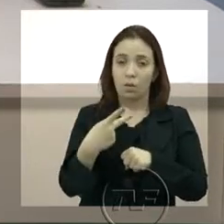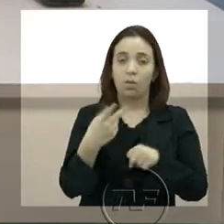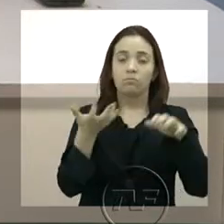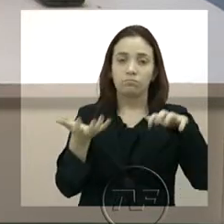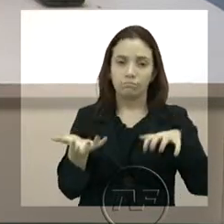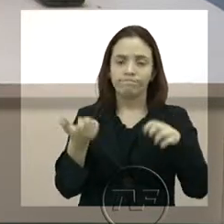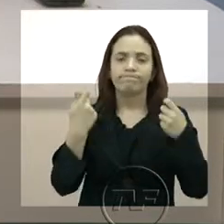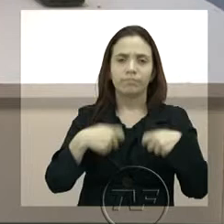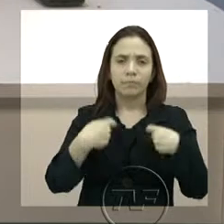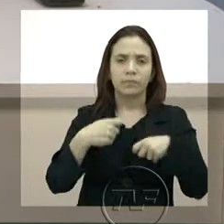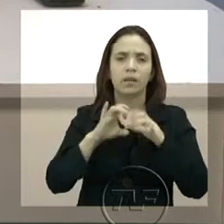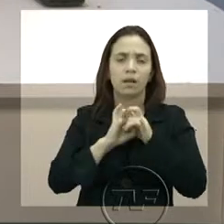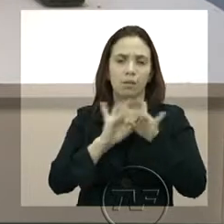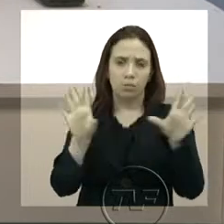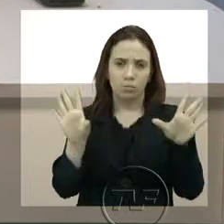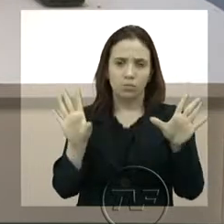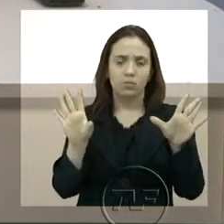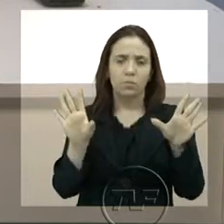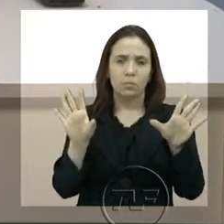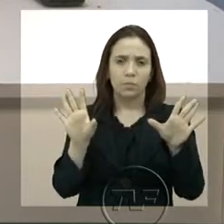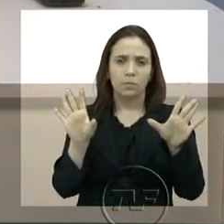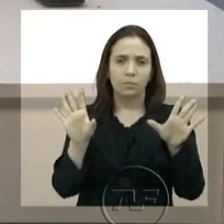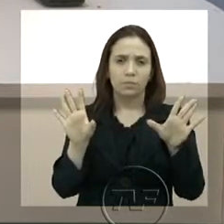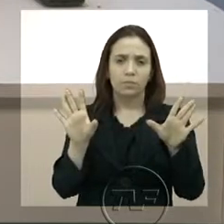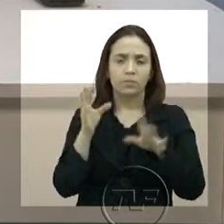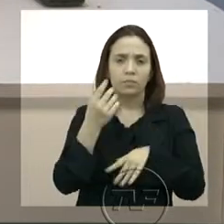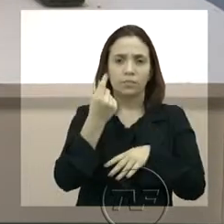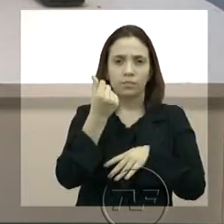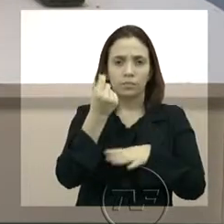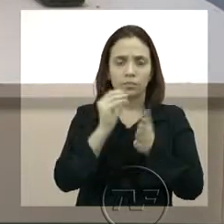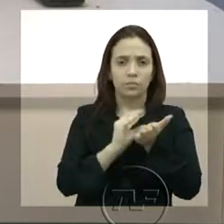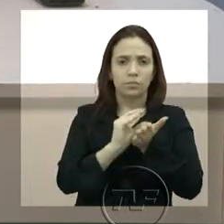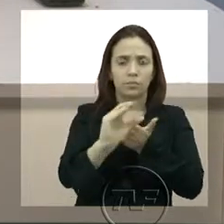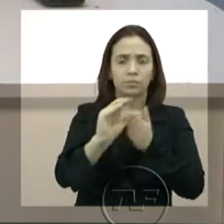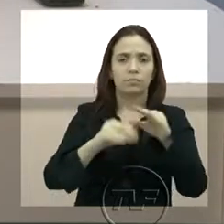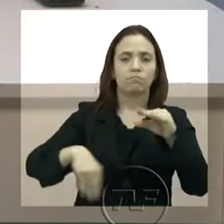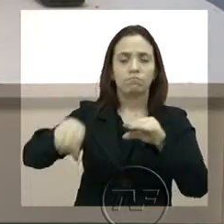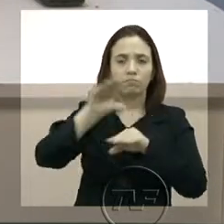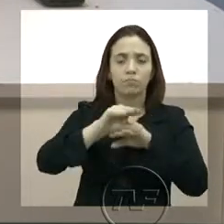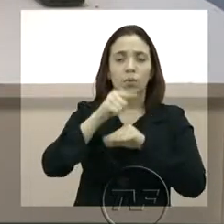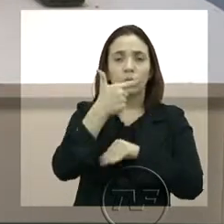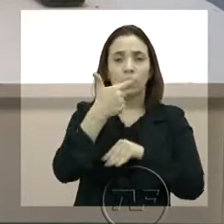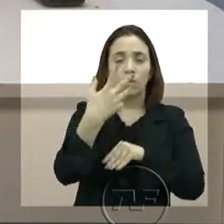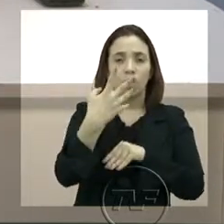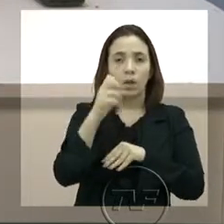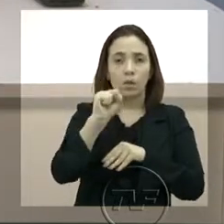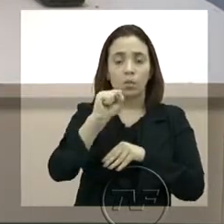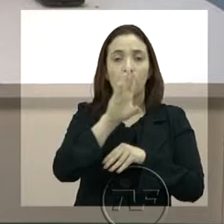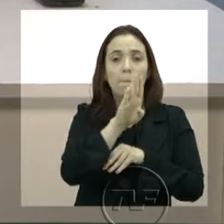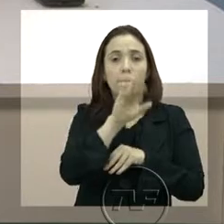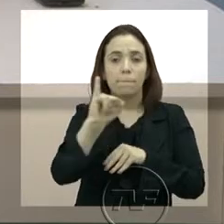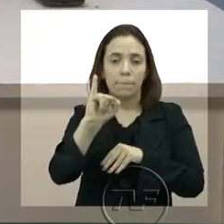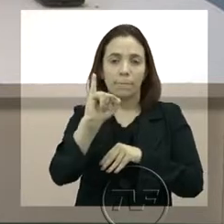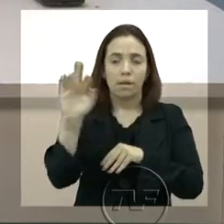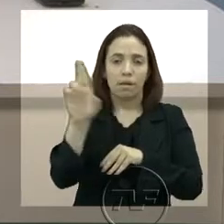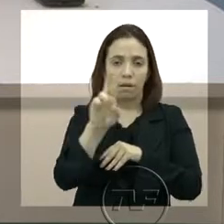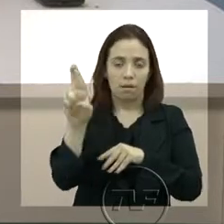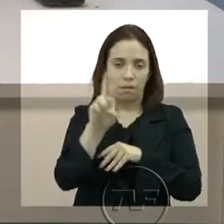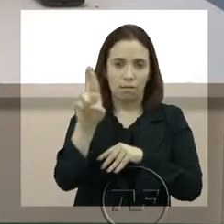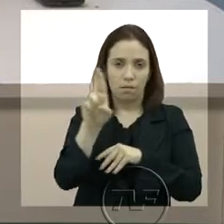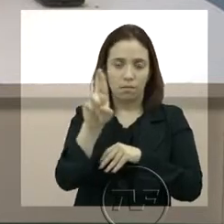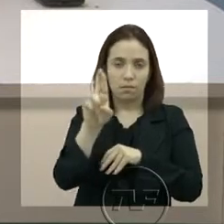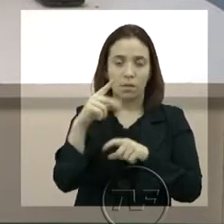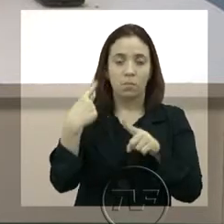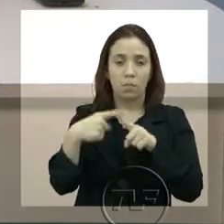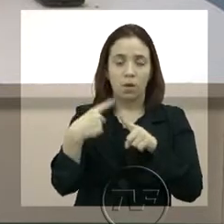Congresso precisa autorizar, inclusive, um crédito suplementar de 248 bilhões de reais para que